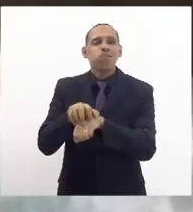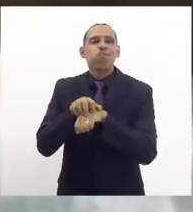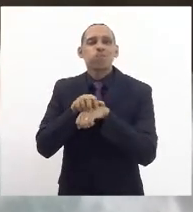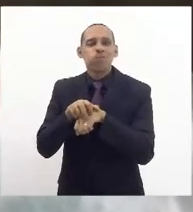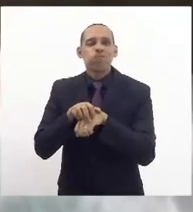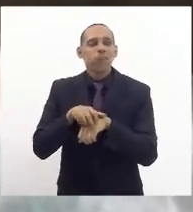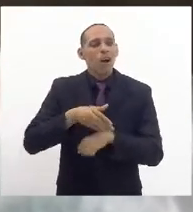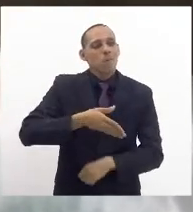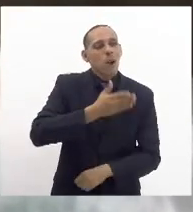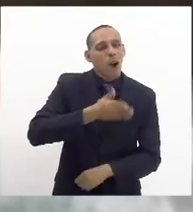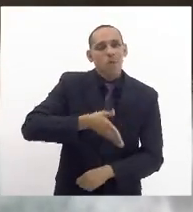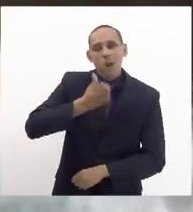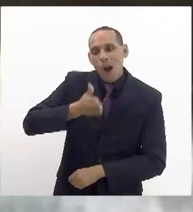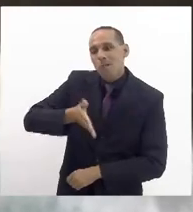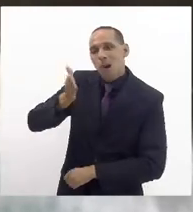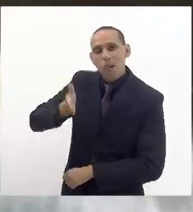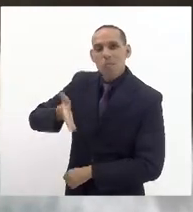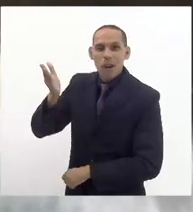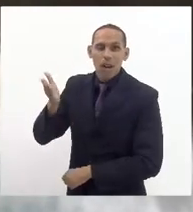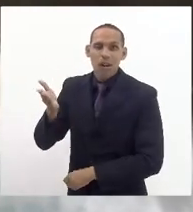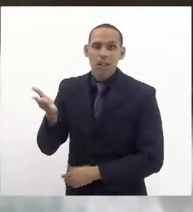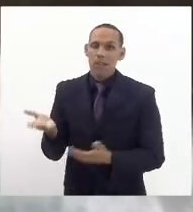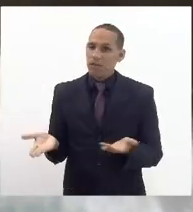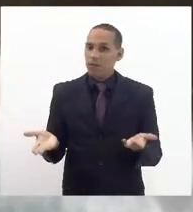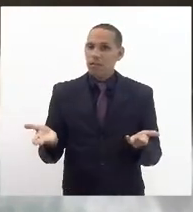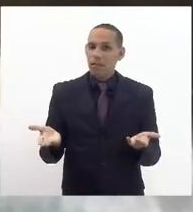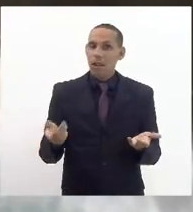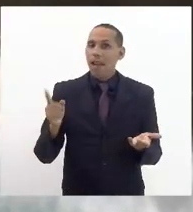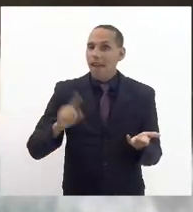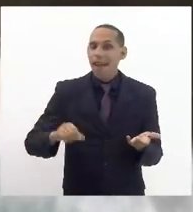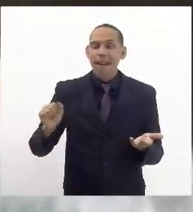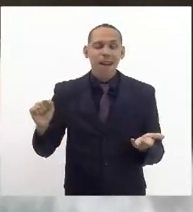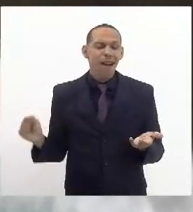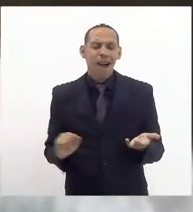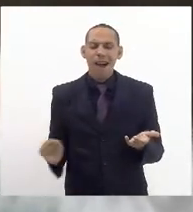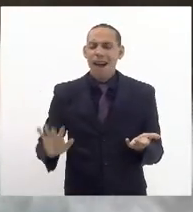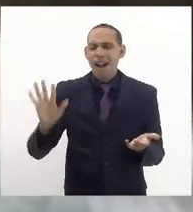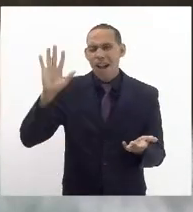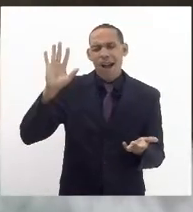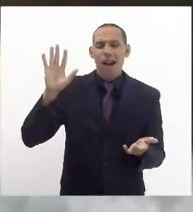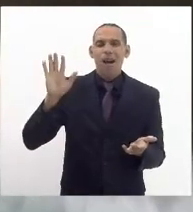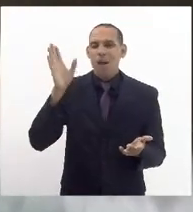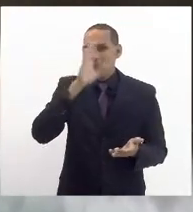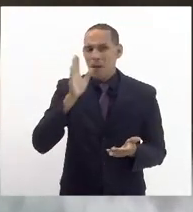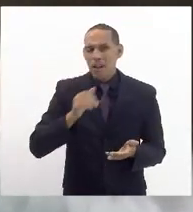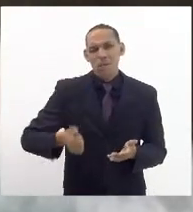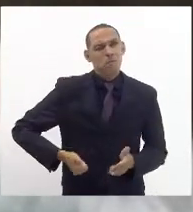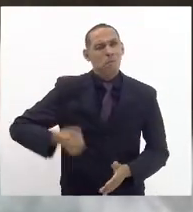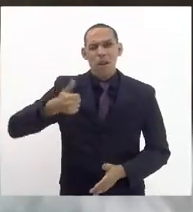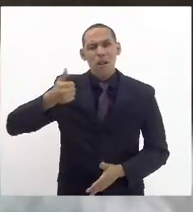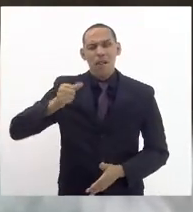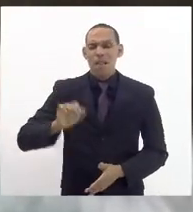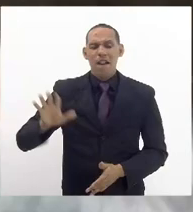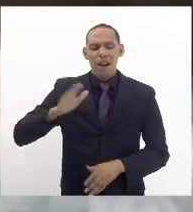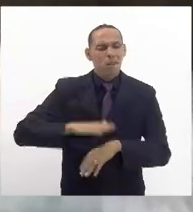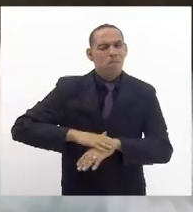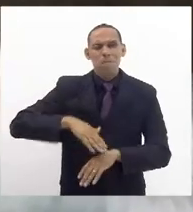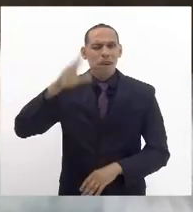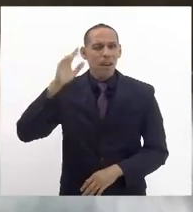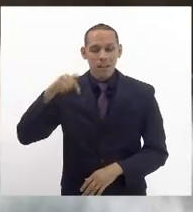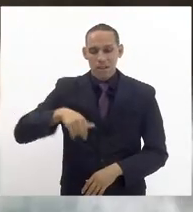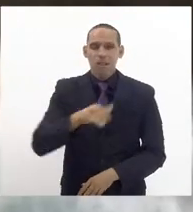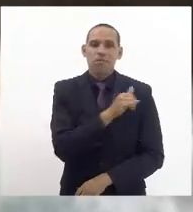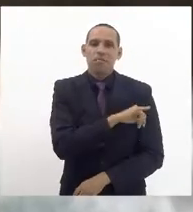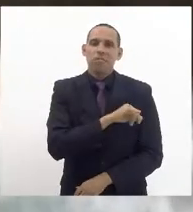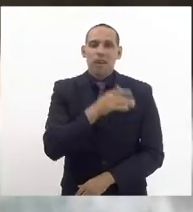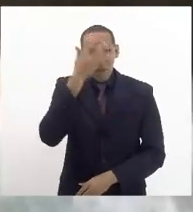transporte, diga-se de passagem, que é uma das mais caras do Brasil, o transporte no estado do Rio de Janeiro, e essas pessoas